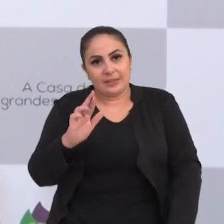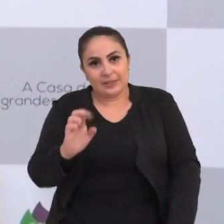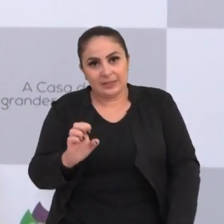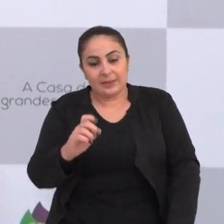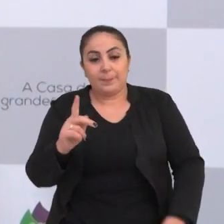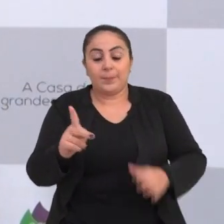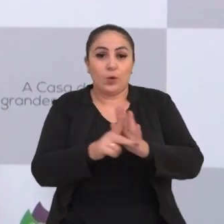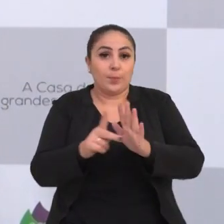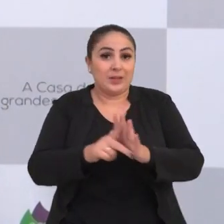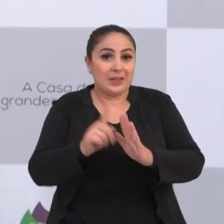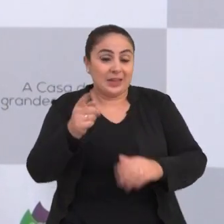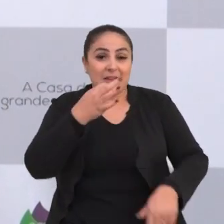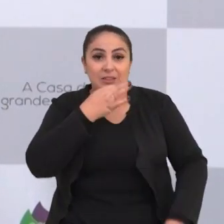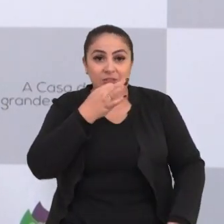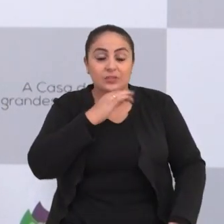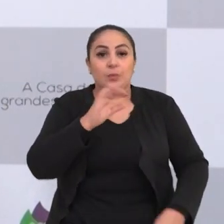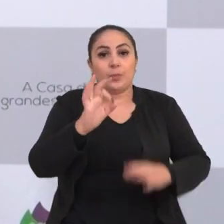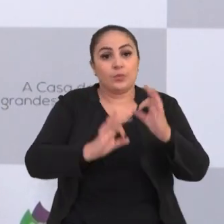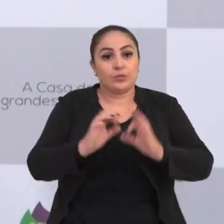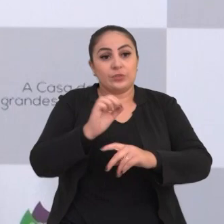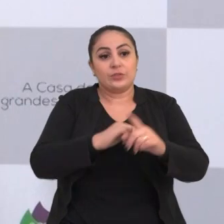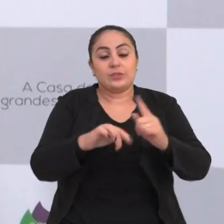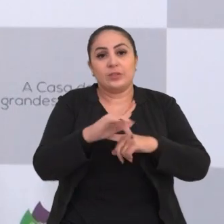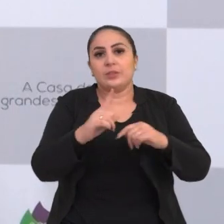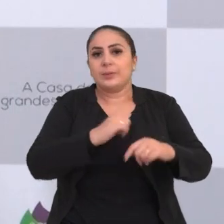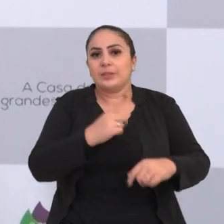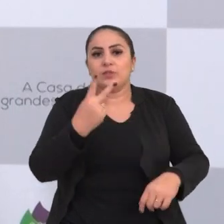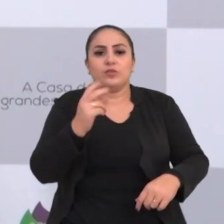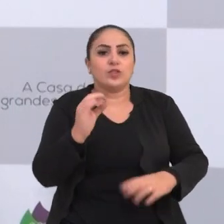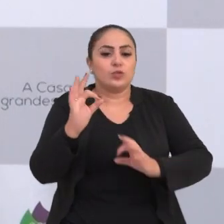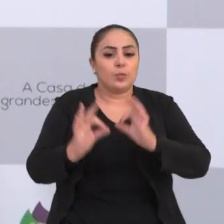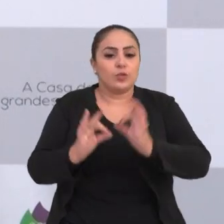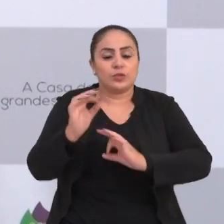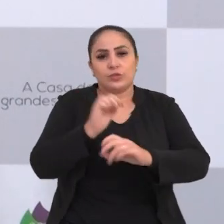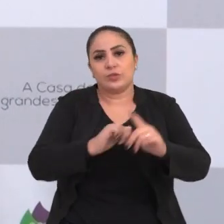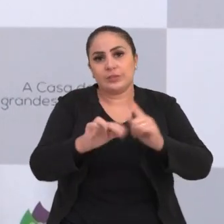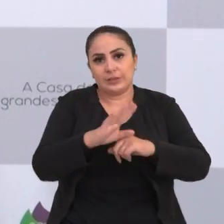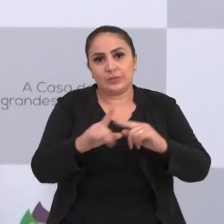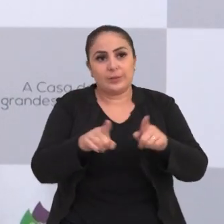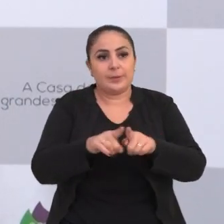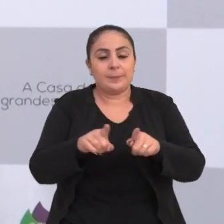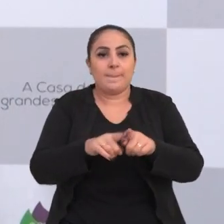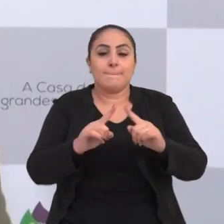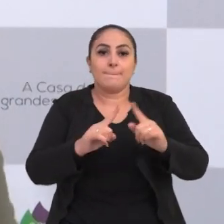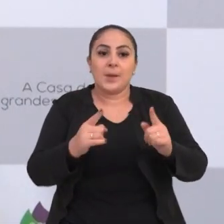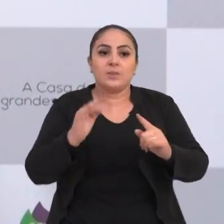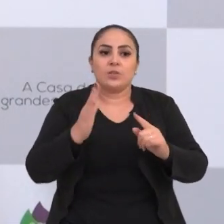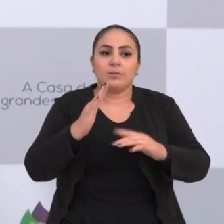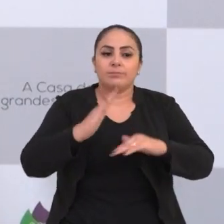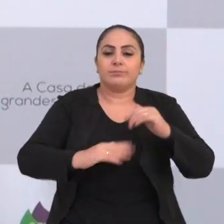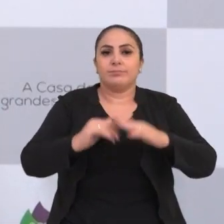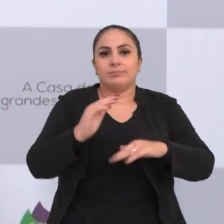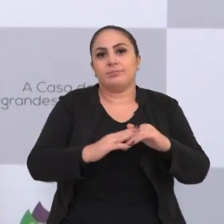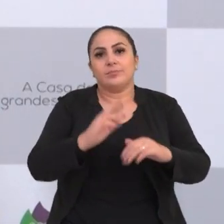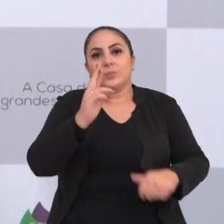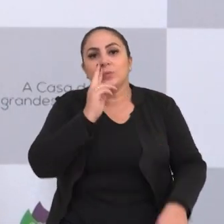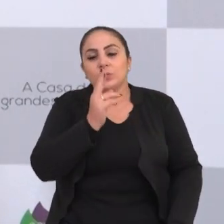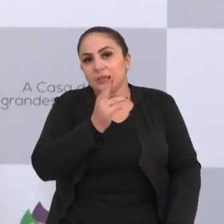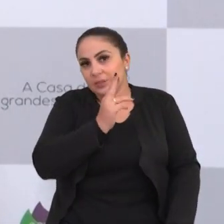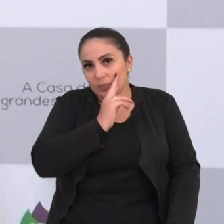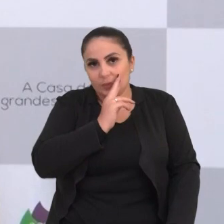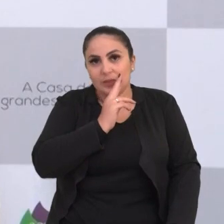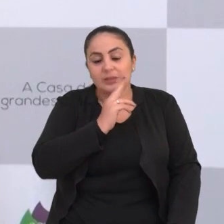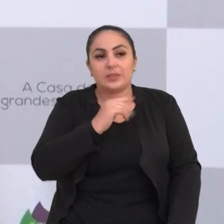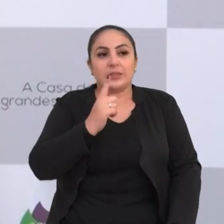de Caxias, que já tem um projeto social também, ele tem 20 projetos sociais, mas onde foi construído um